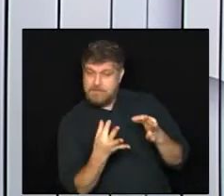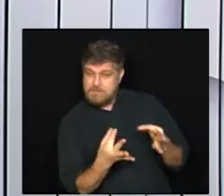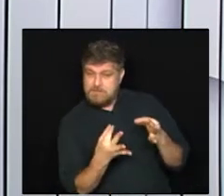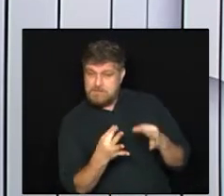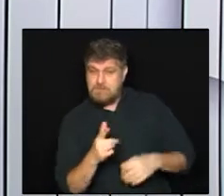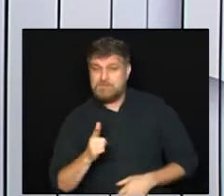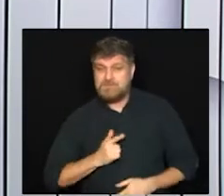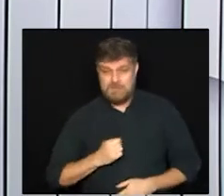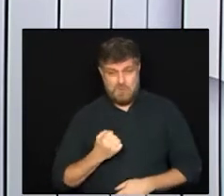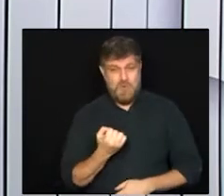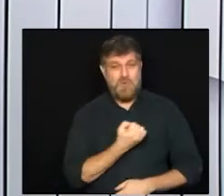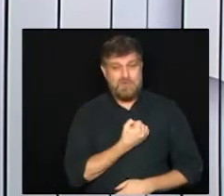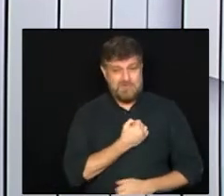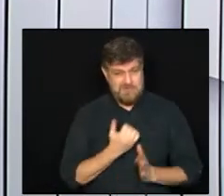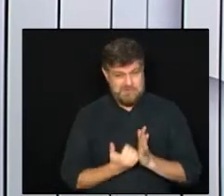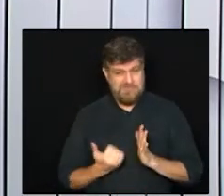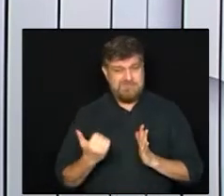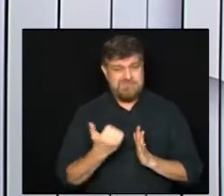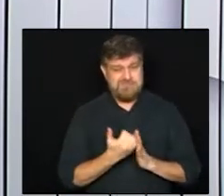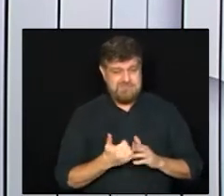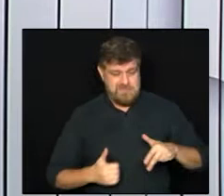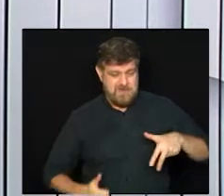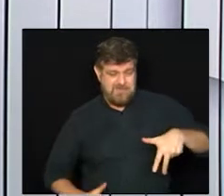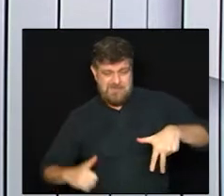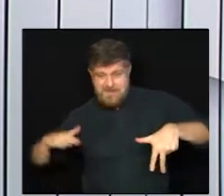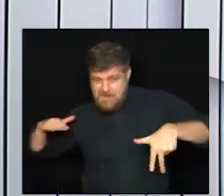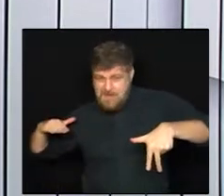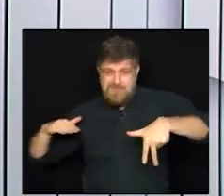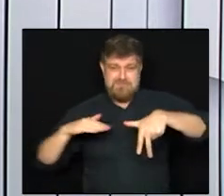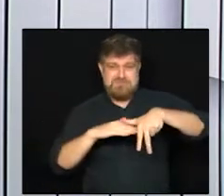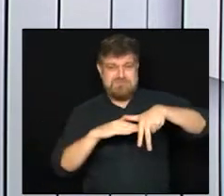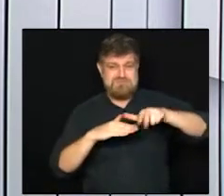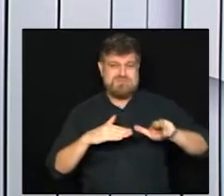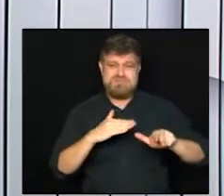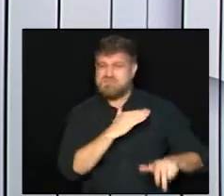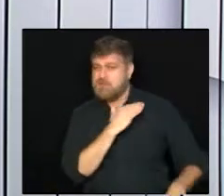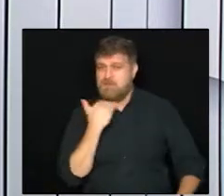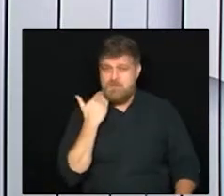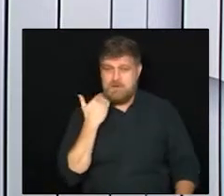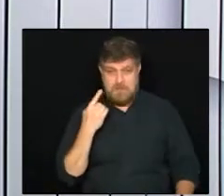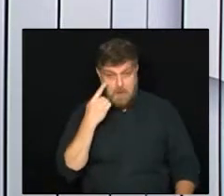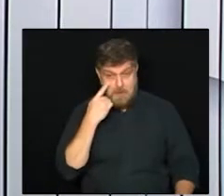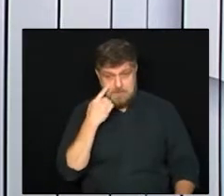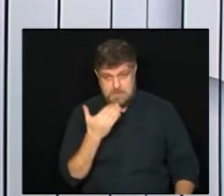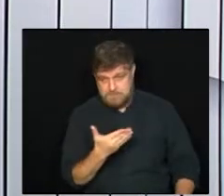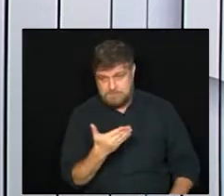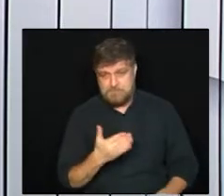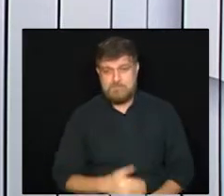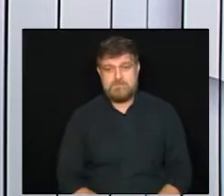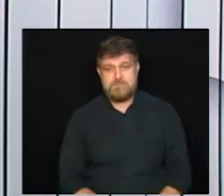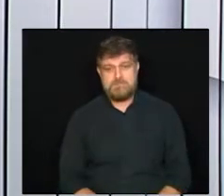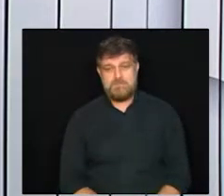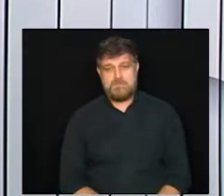é o aumento de atropelamentos com vítimas fatais com pedestres. Olha só.